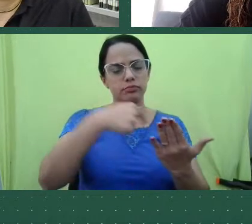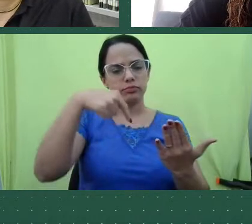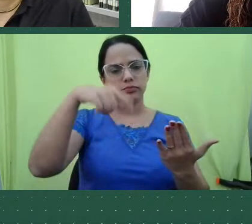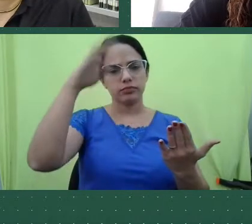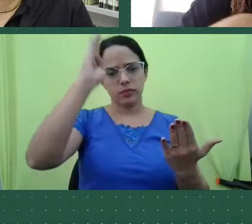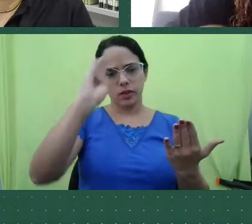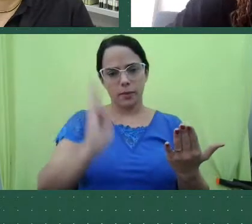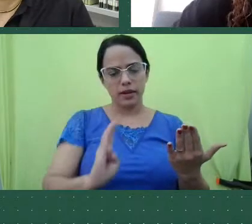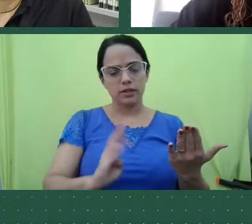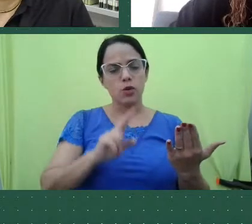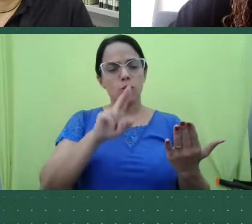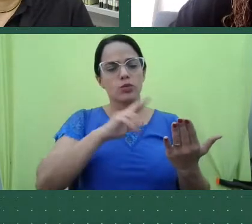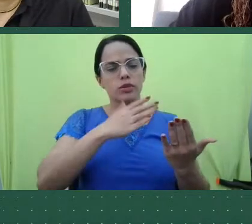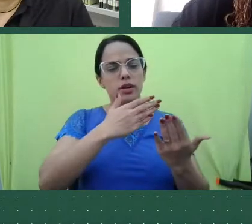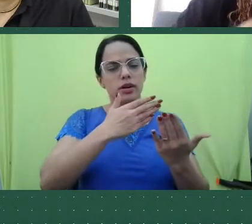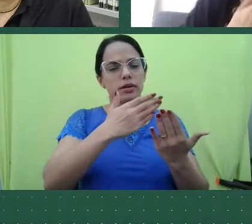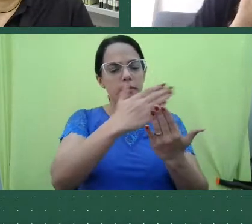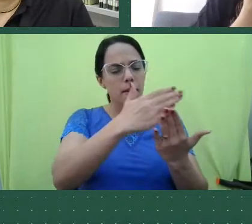Brasil?